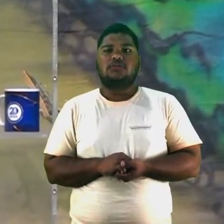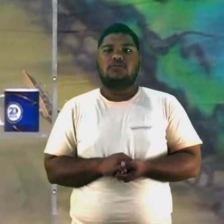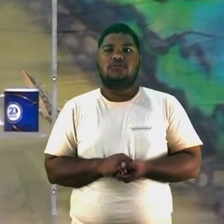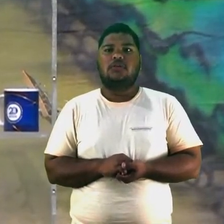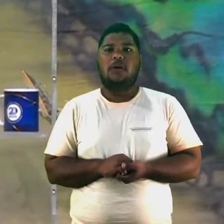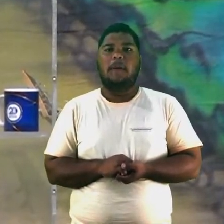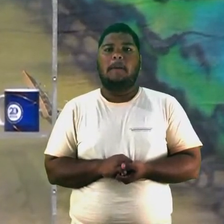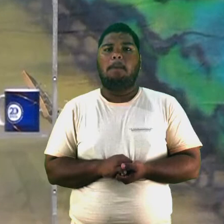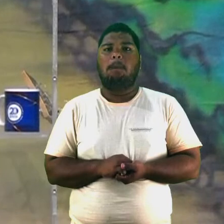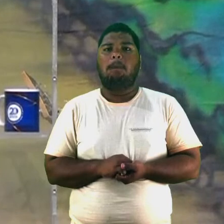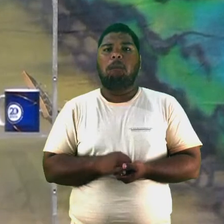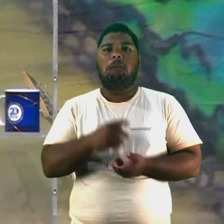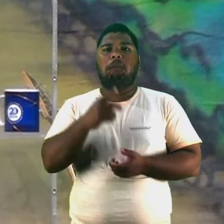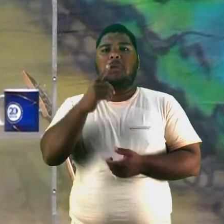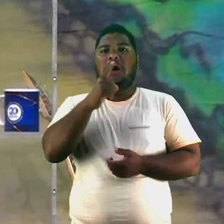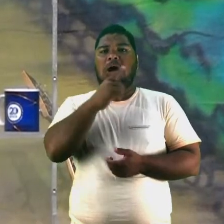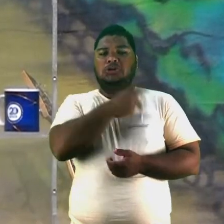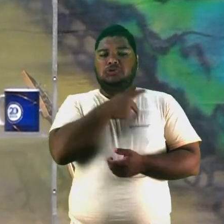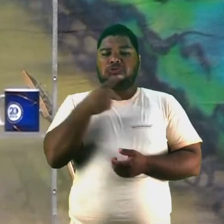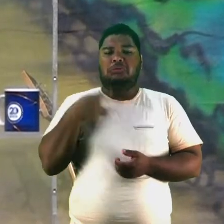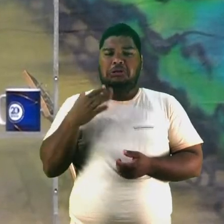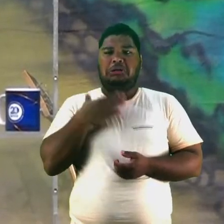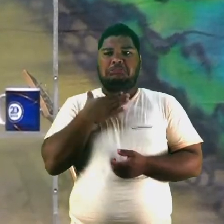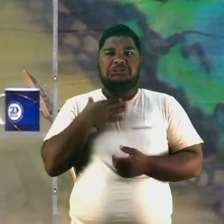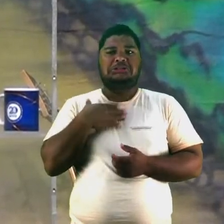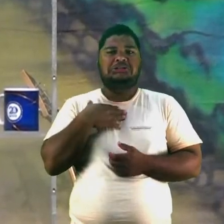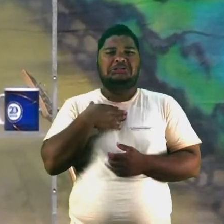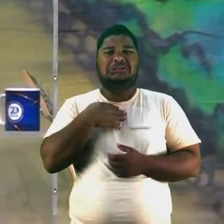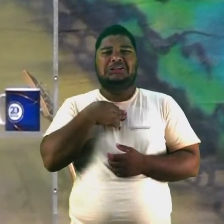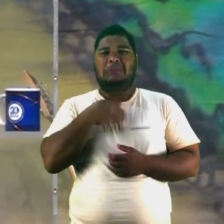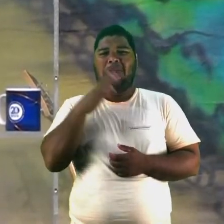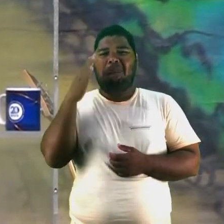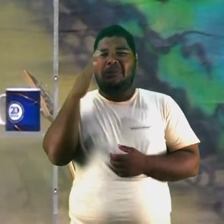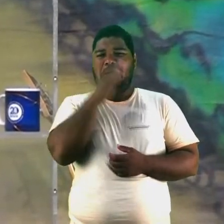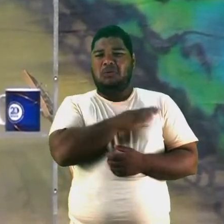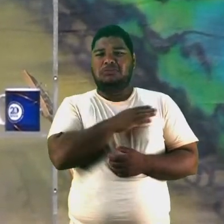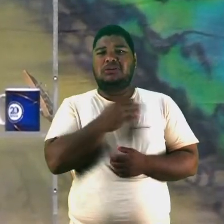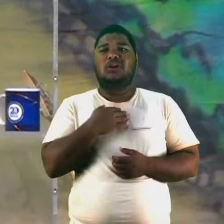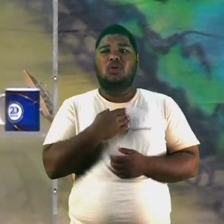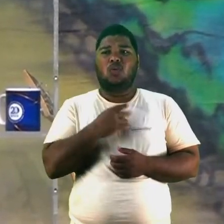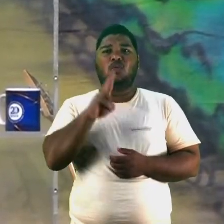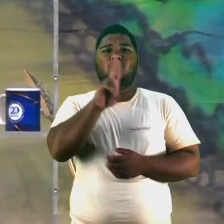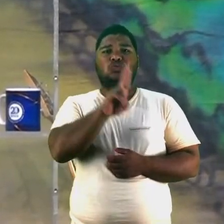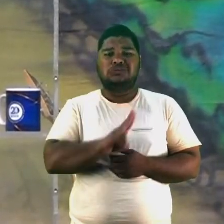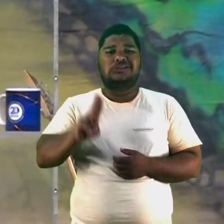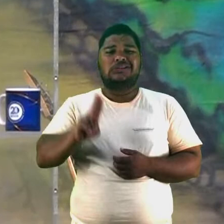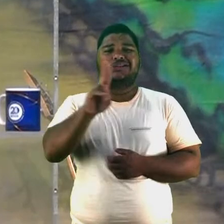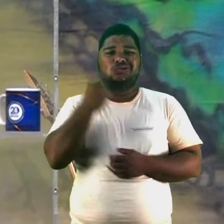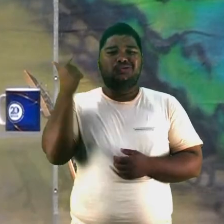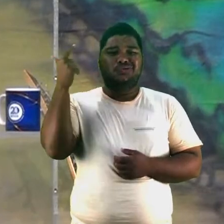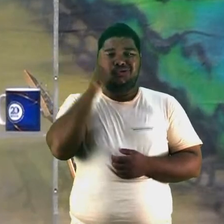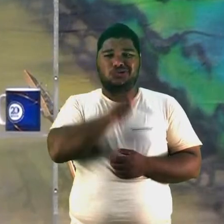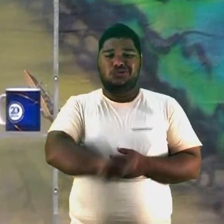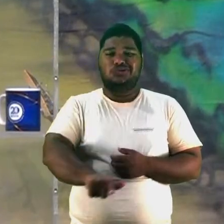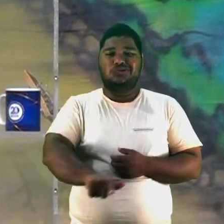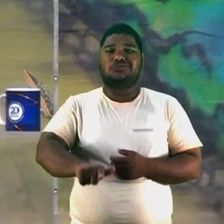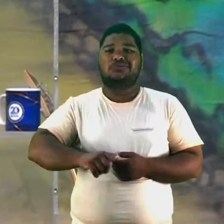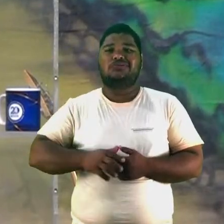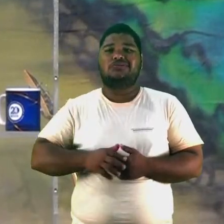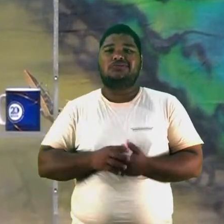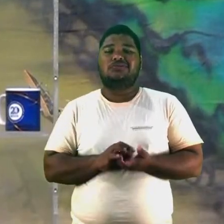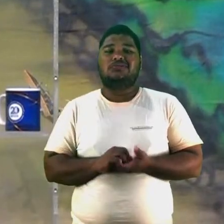eu me senti tão mal. Eu usei novamente. Eu me senti tão mal.